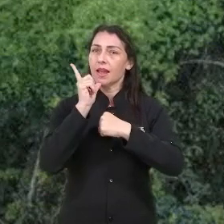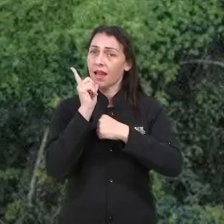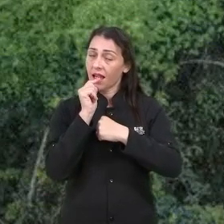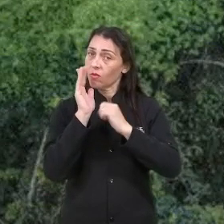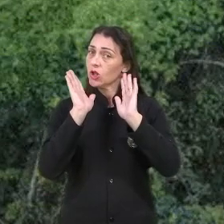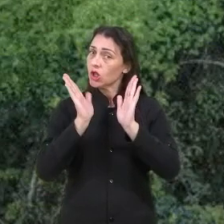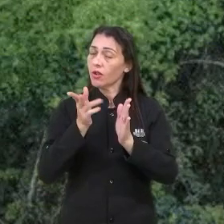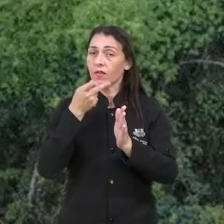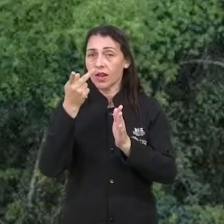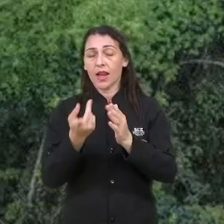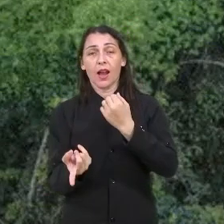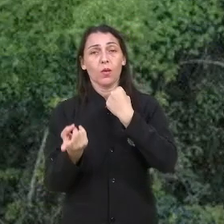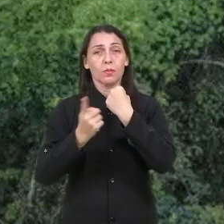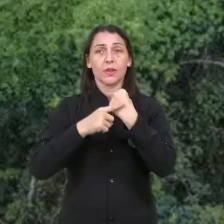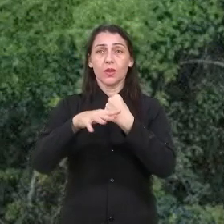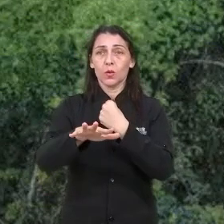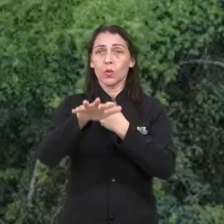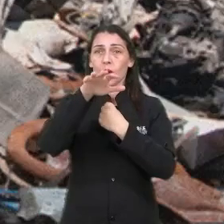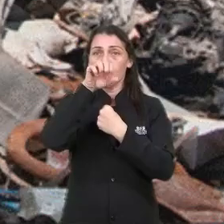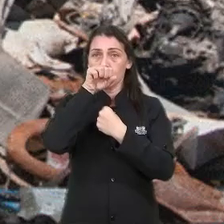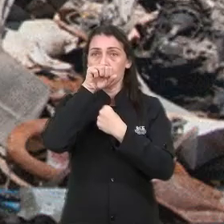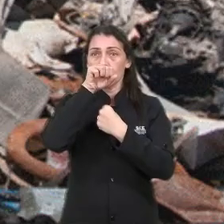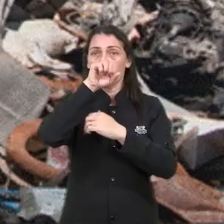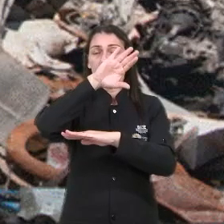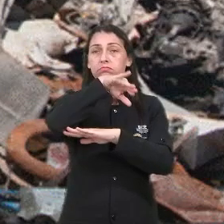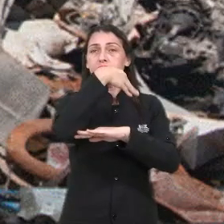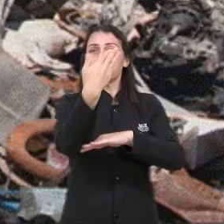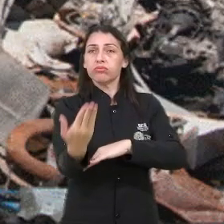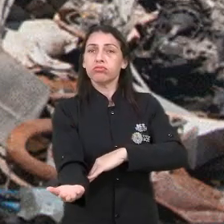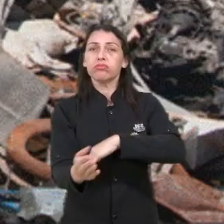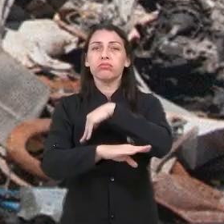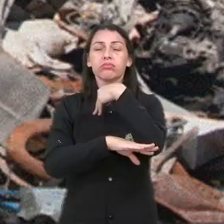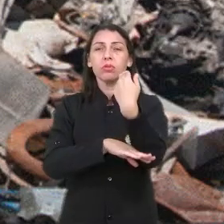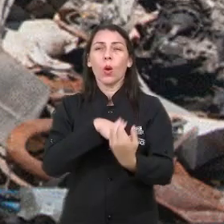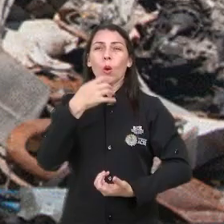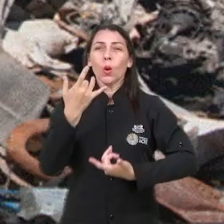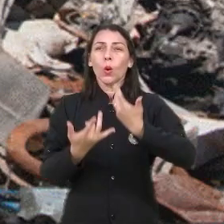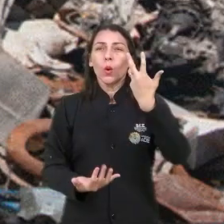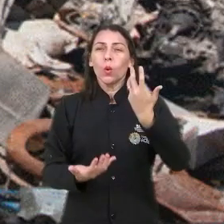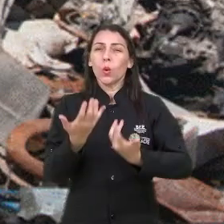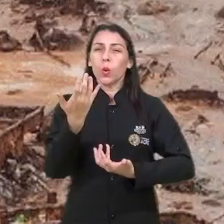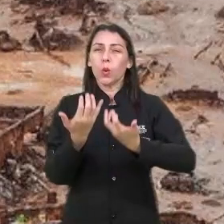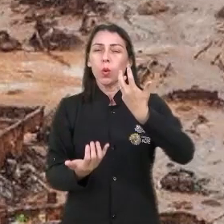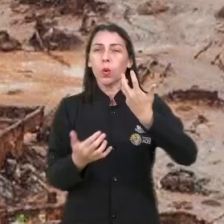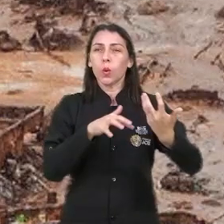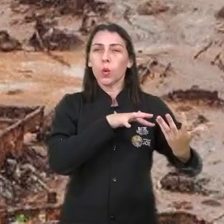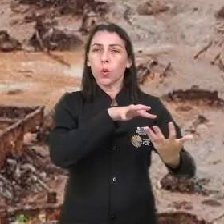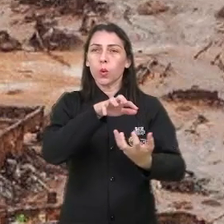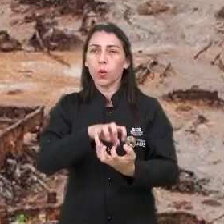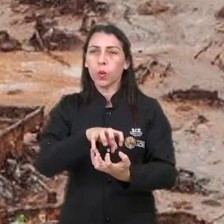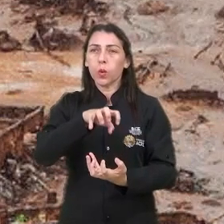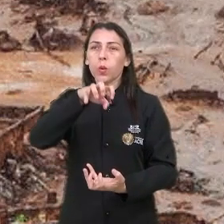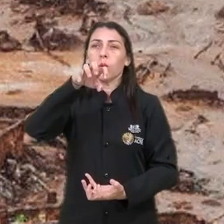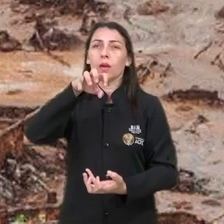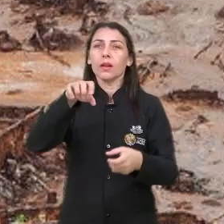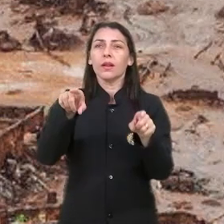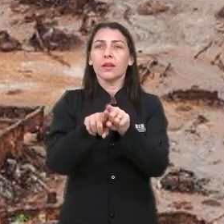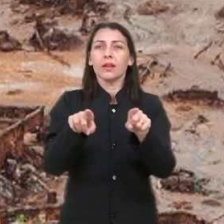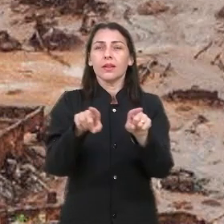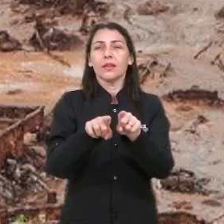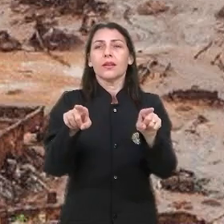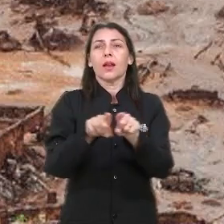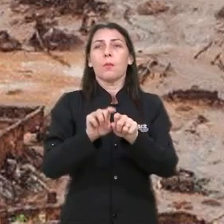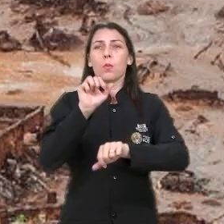que nós já discutimos, a poluição do ar, a devastação de florestas, o aquecimento global,